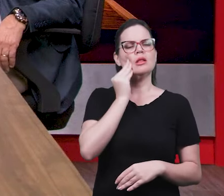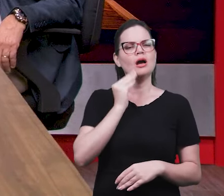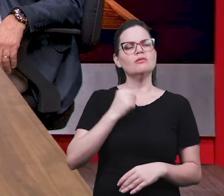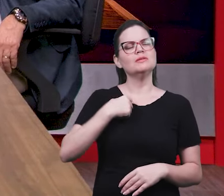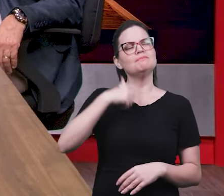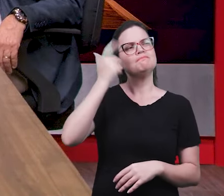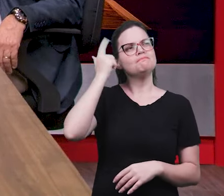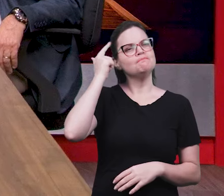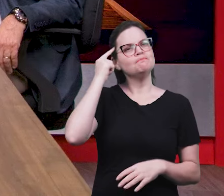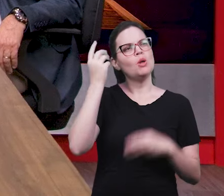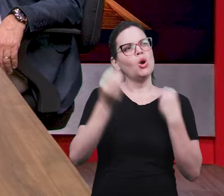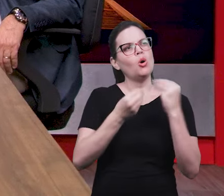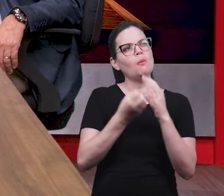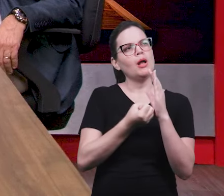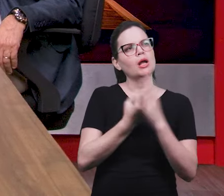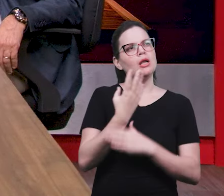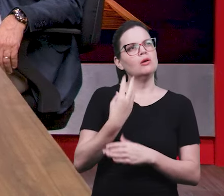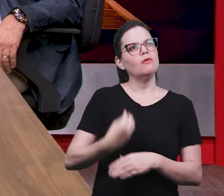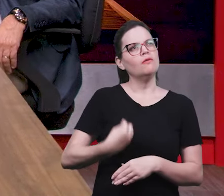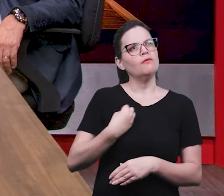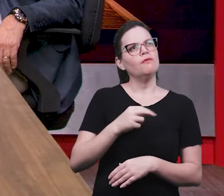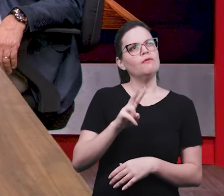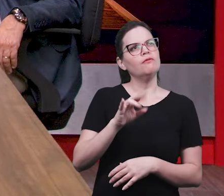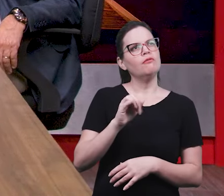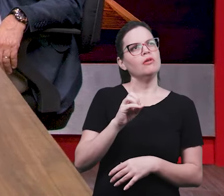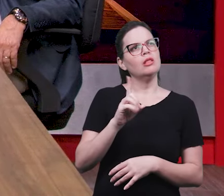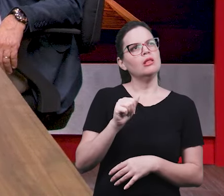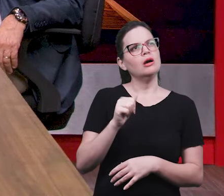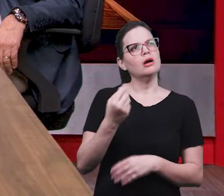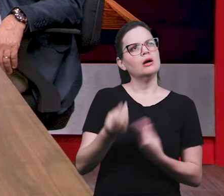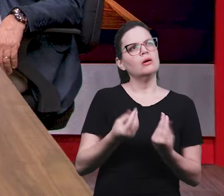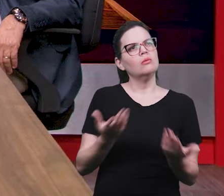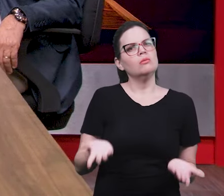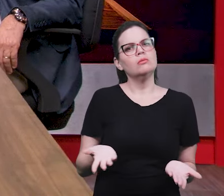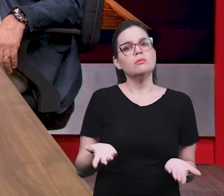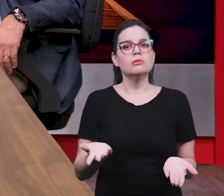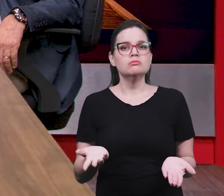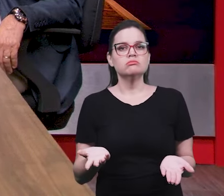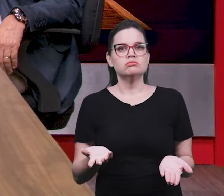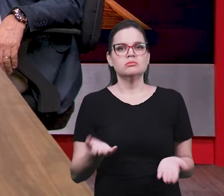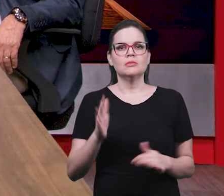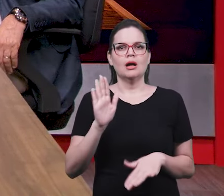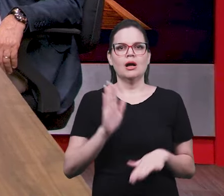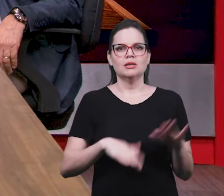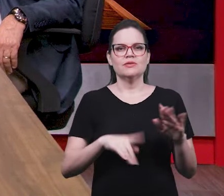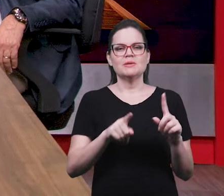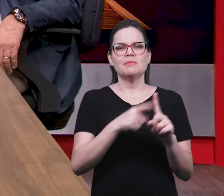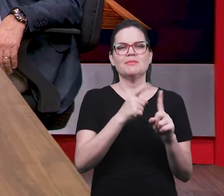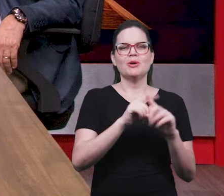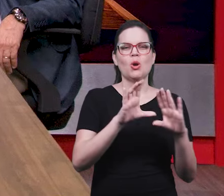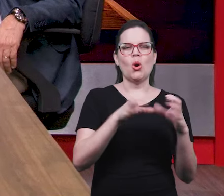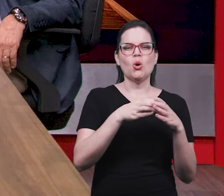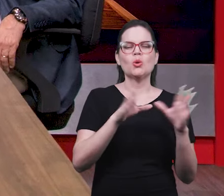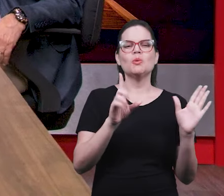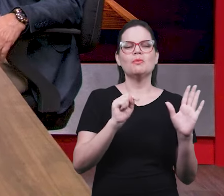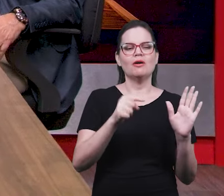as coisas, a origem da vida. Então, primeiramente, né, os naturalistas entendiam que, na verdade, tudo